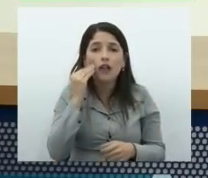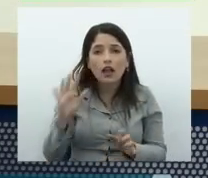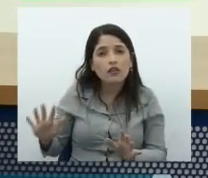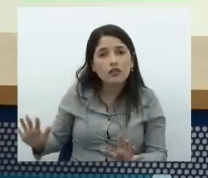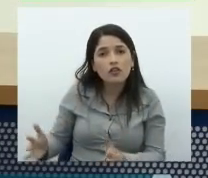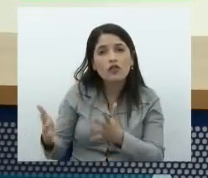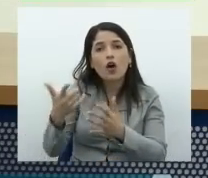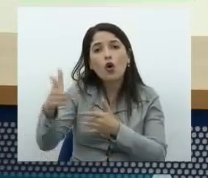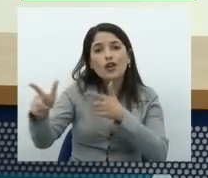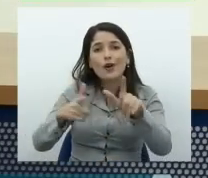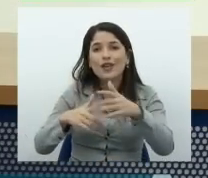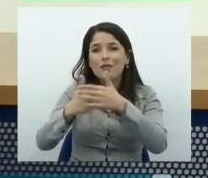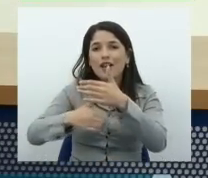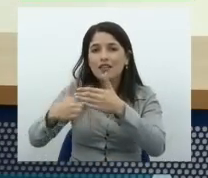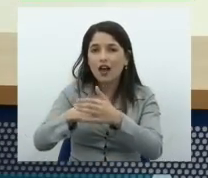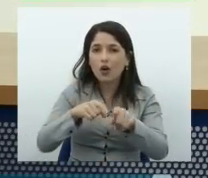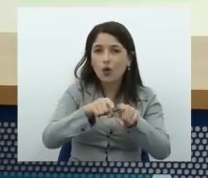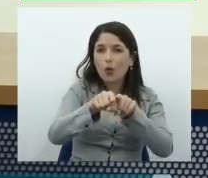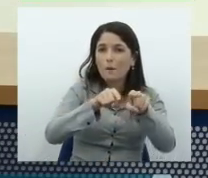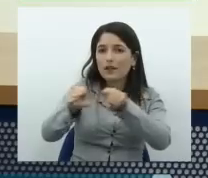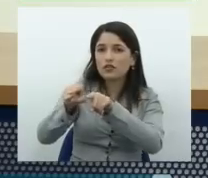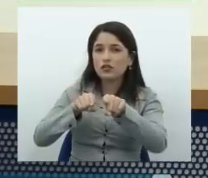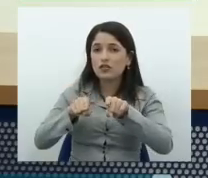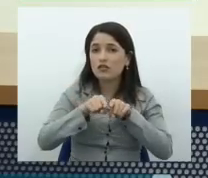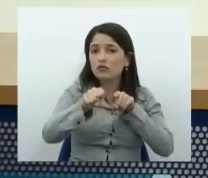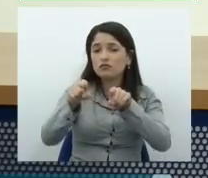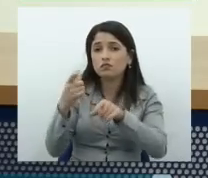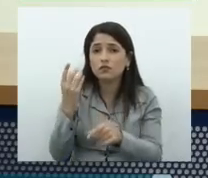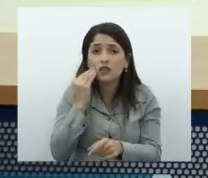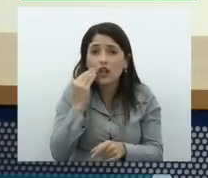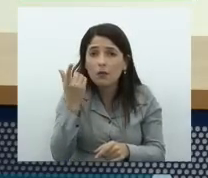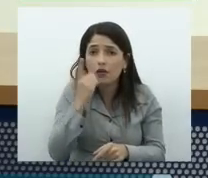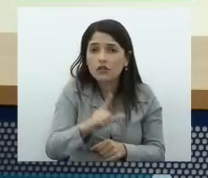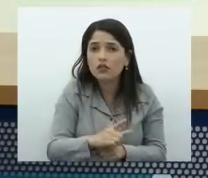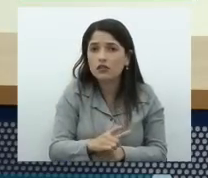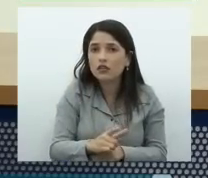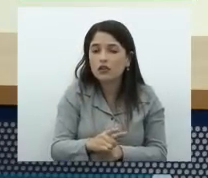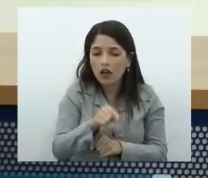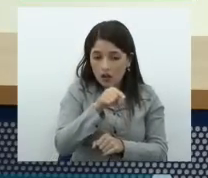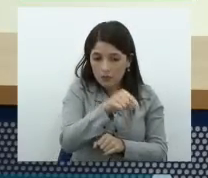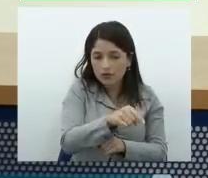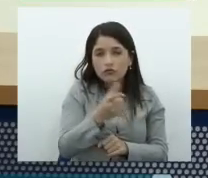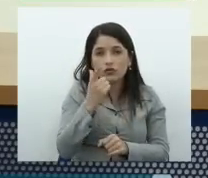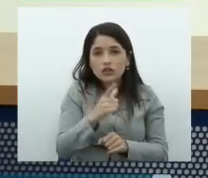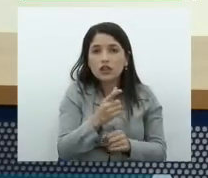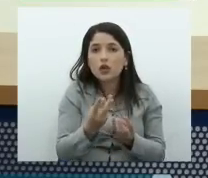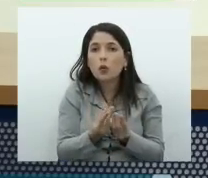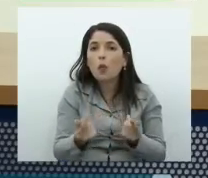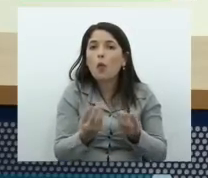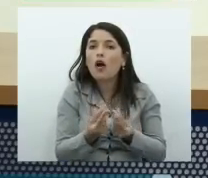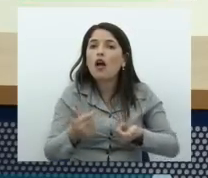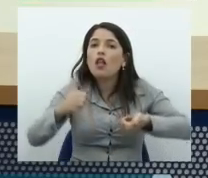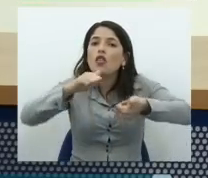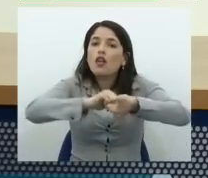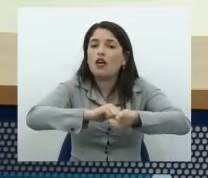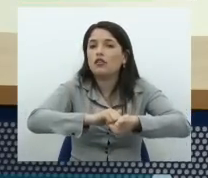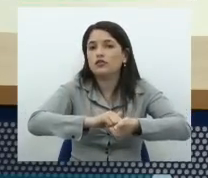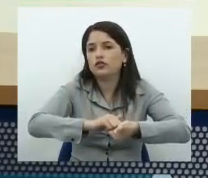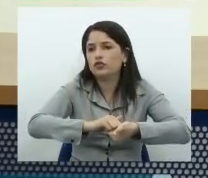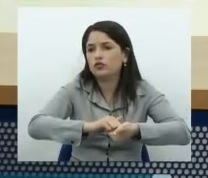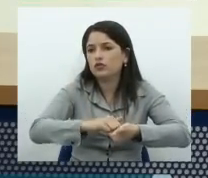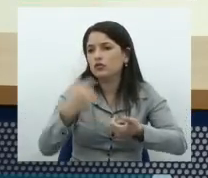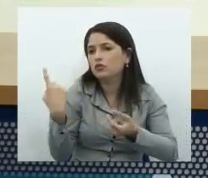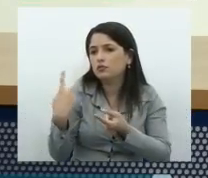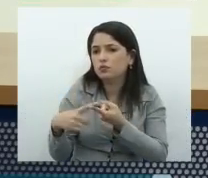sempre, defendo que eu traria de volta, para que haja competitividade e haja melhor qualidade de transporte para os munícipes da nossa cidade. Porque não